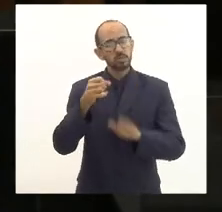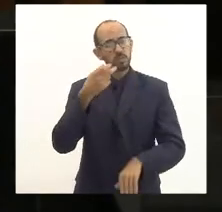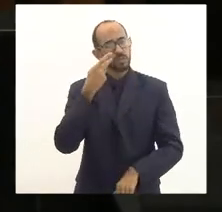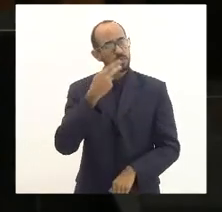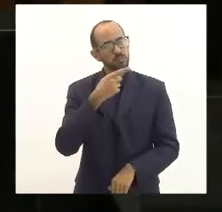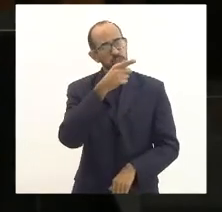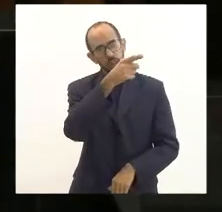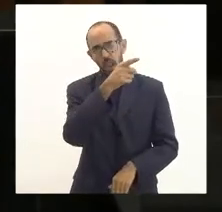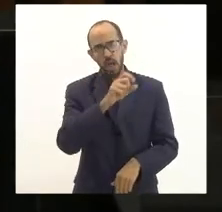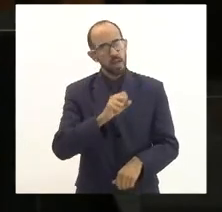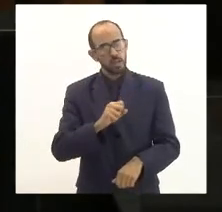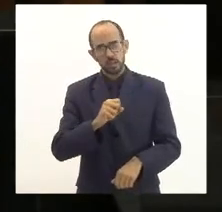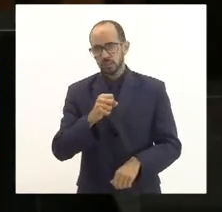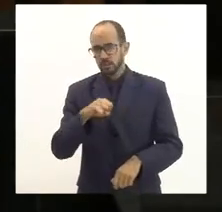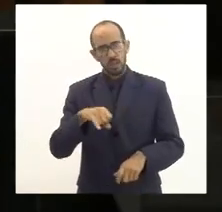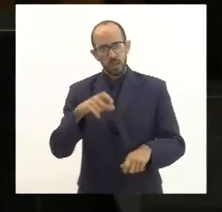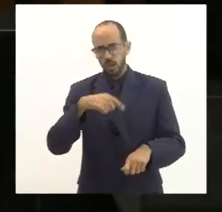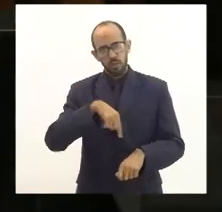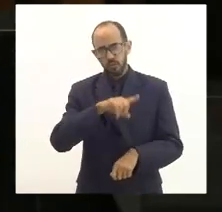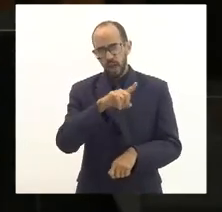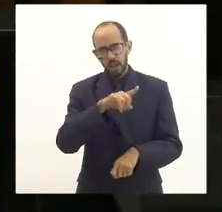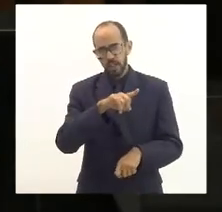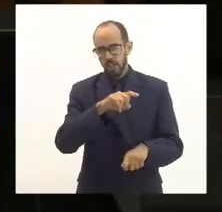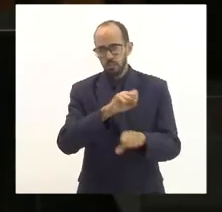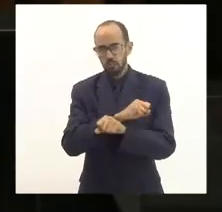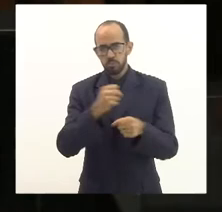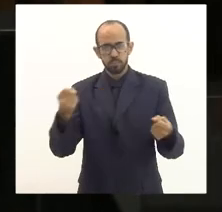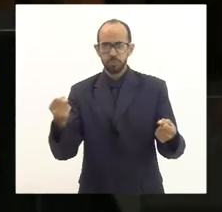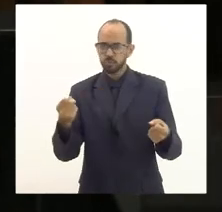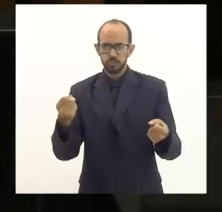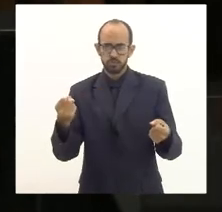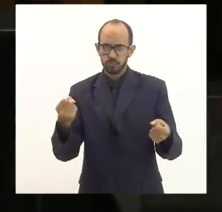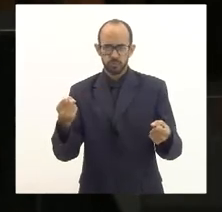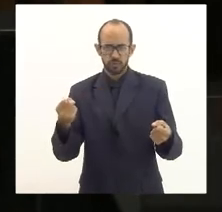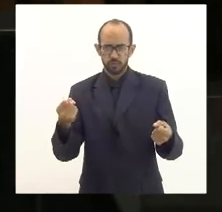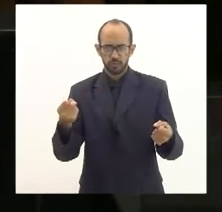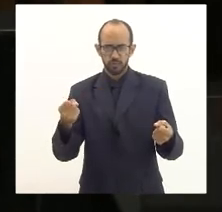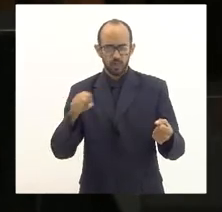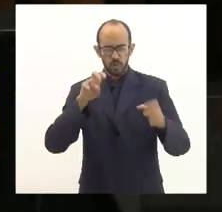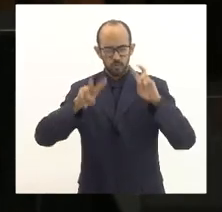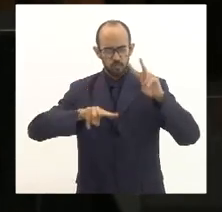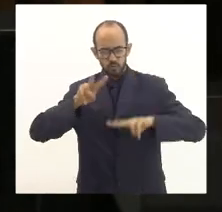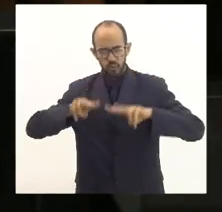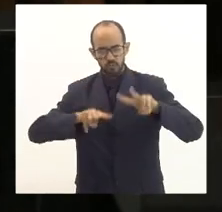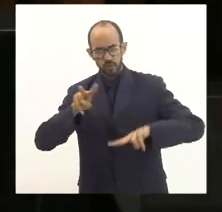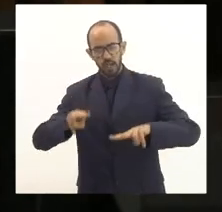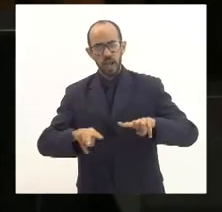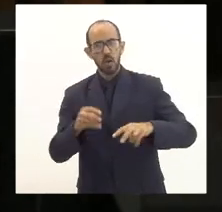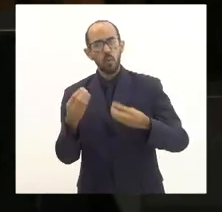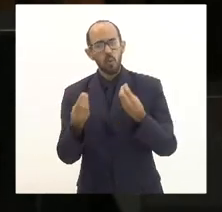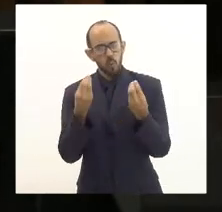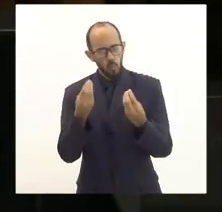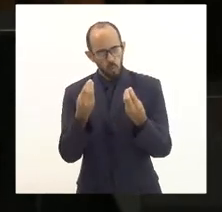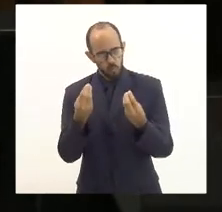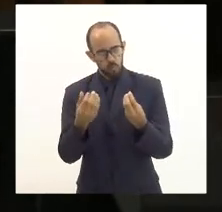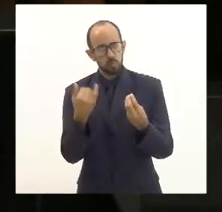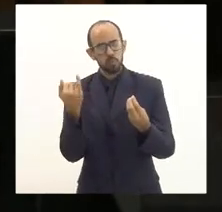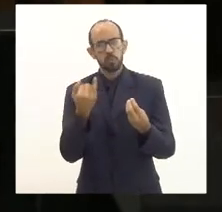porque sem rir não se consegue verificar a importância